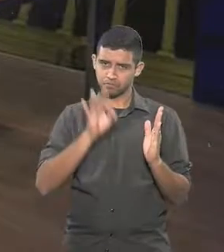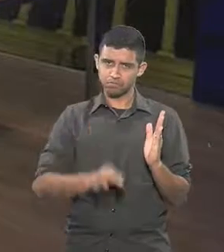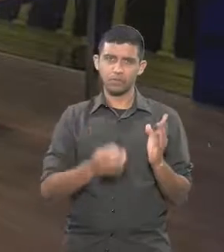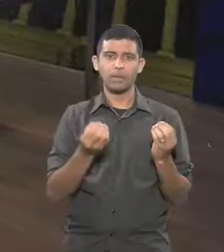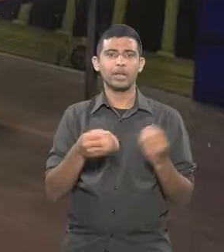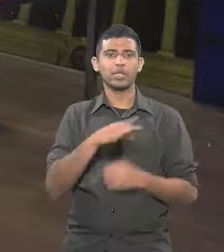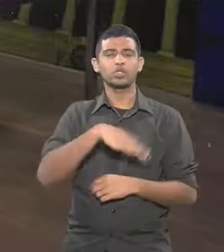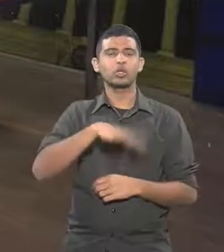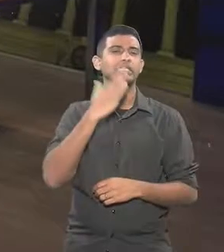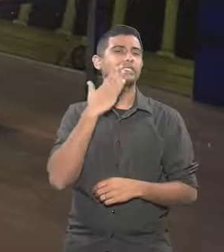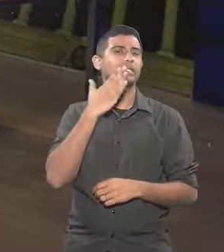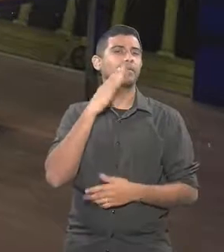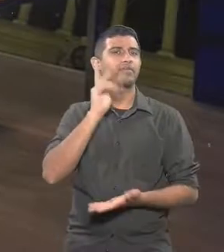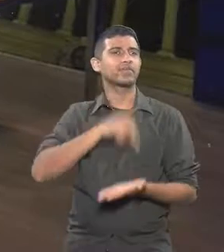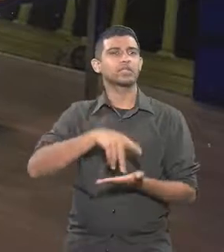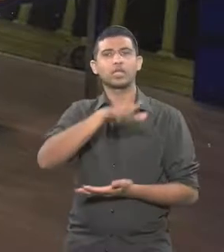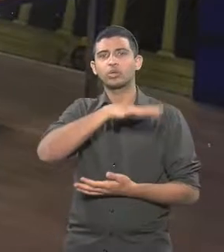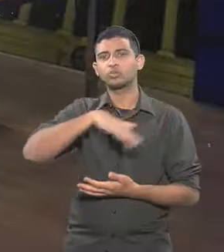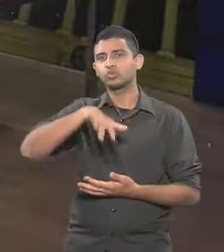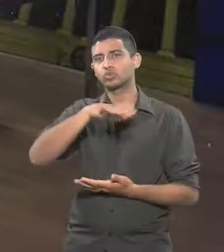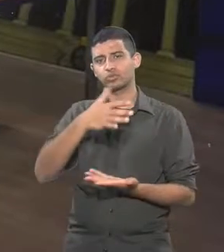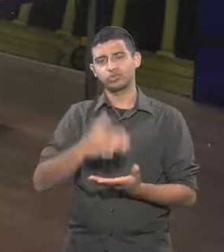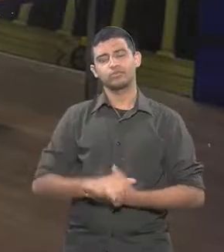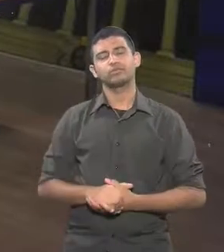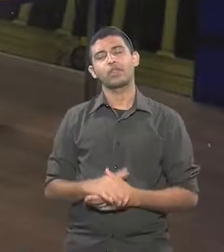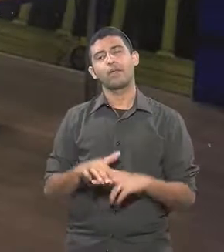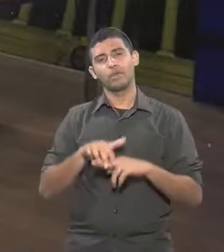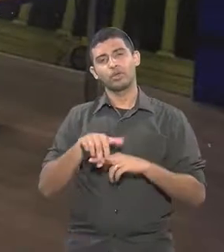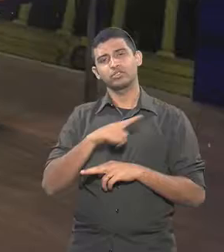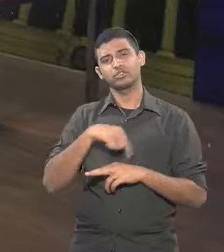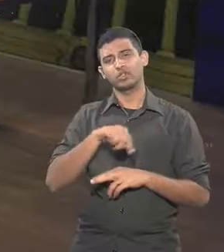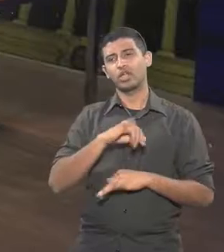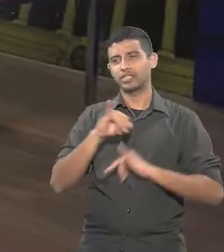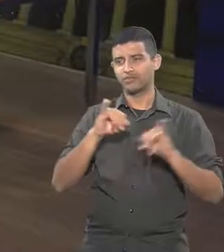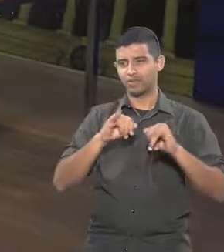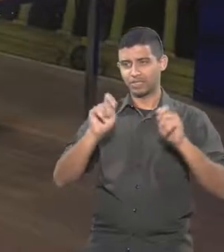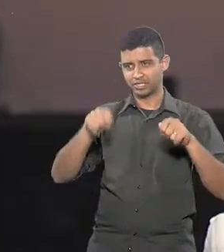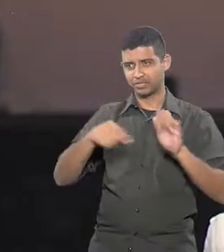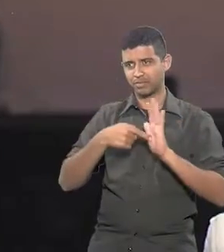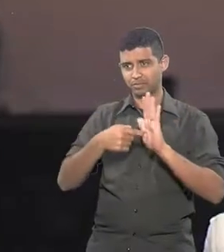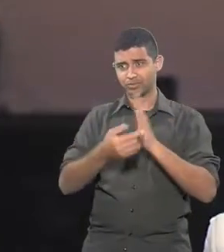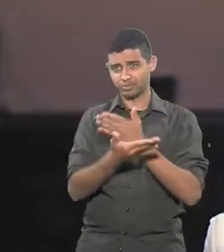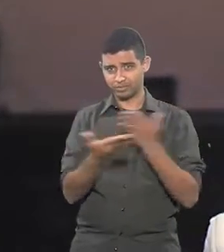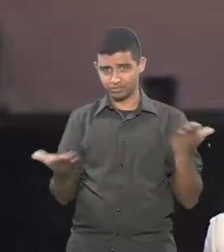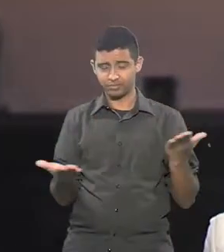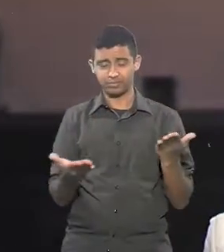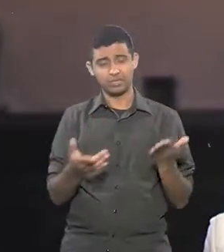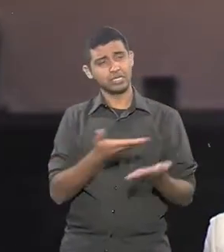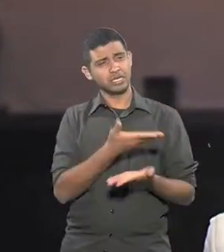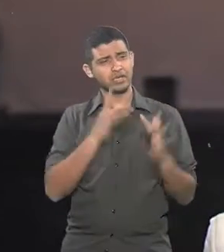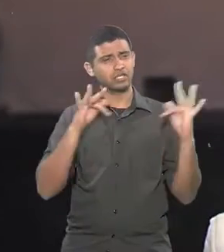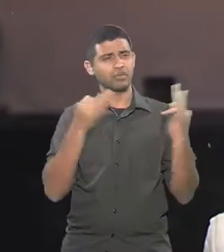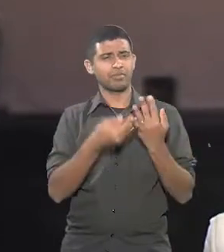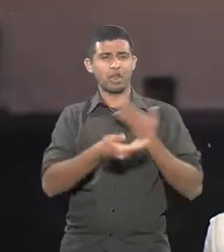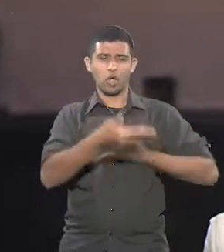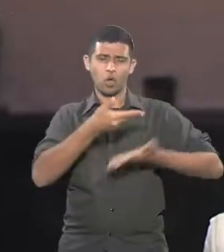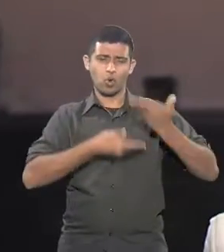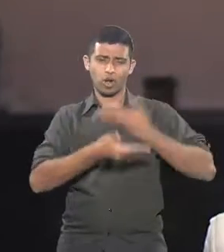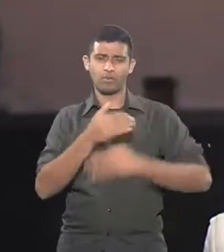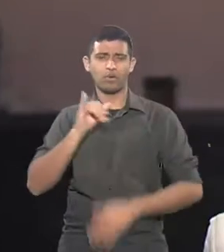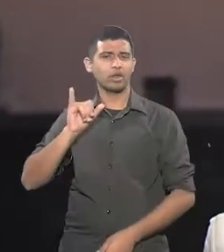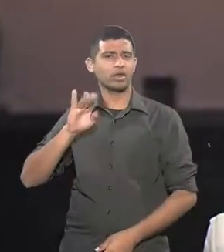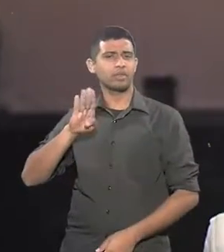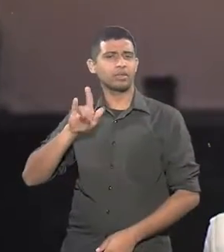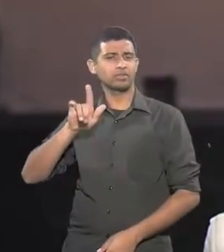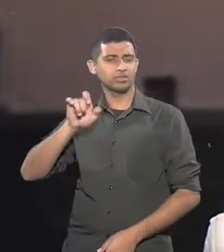tipo de pesquisa para a gente conhecer a nossa realidade, por isso que a gente pode trazer essas informações, e colaboram muito com o IBGE, e